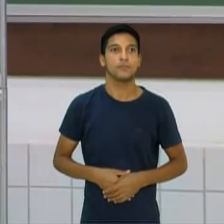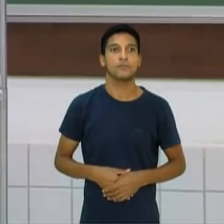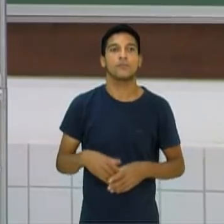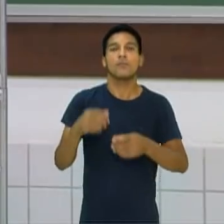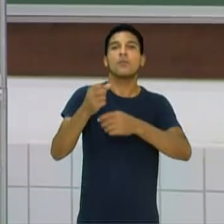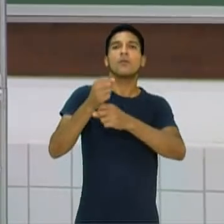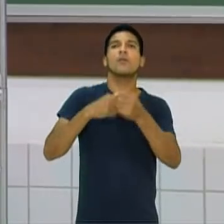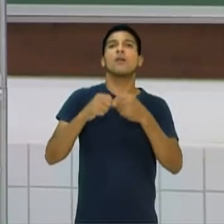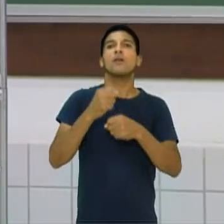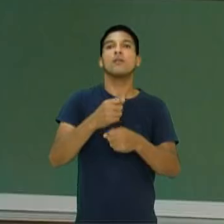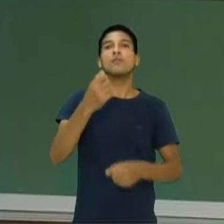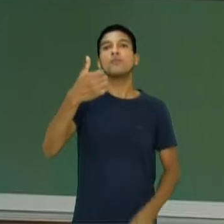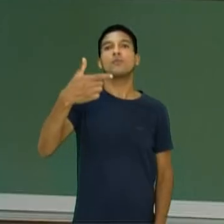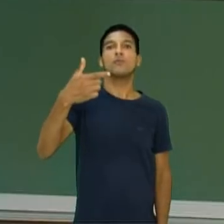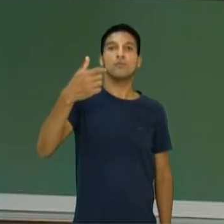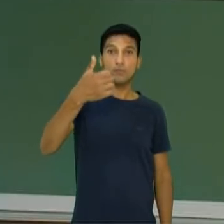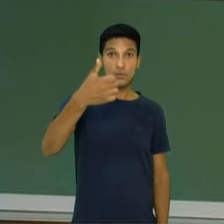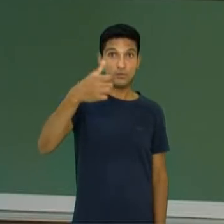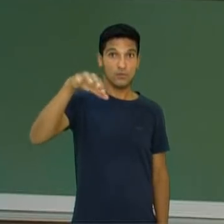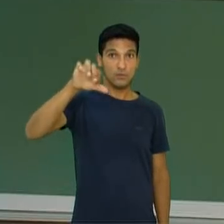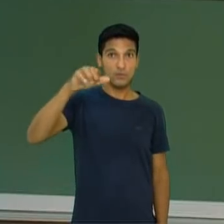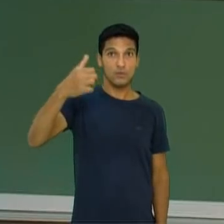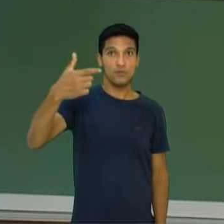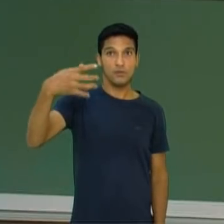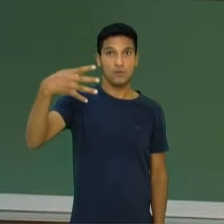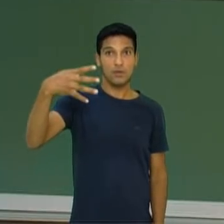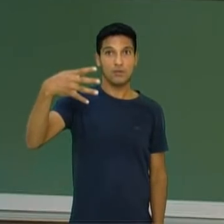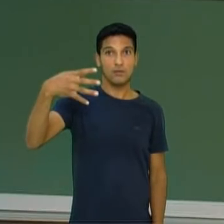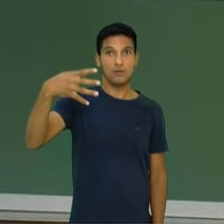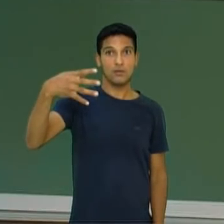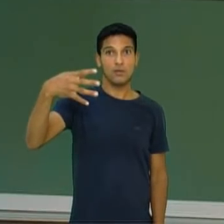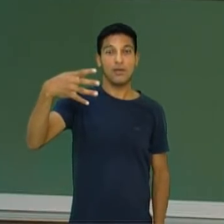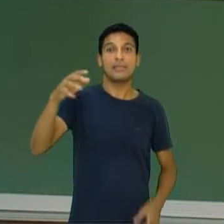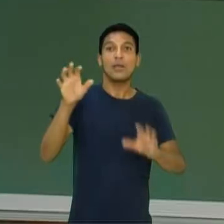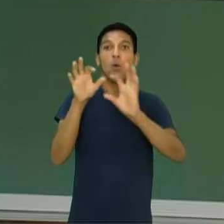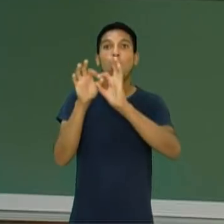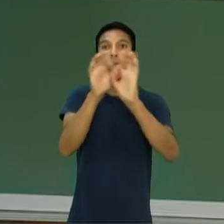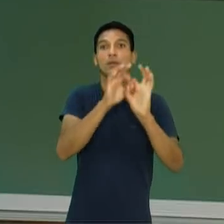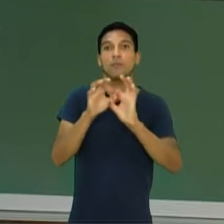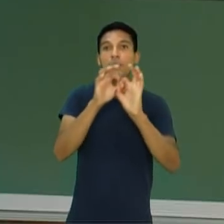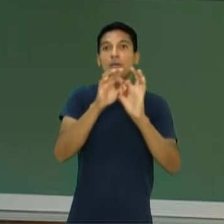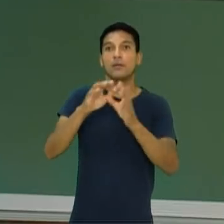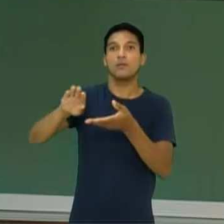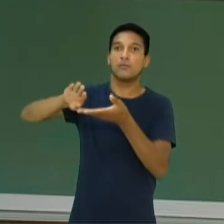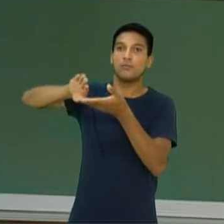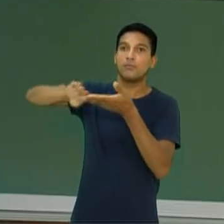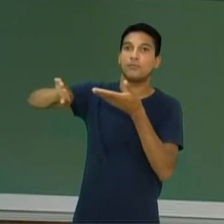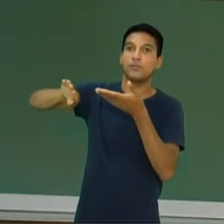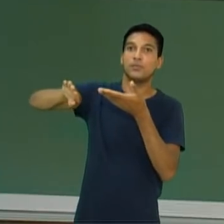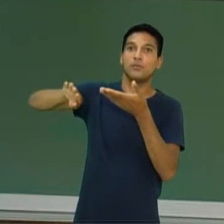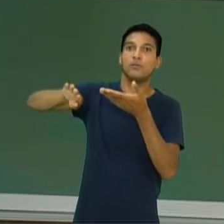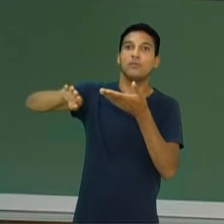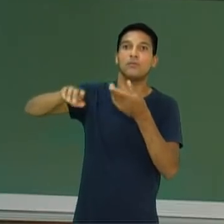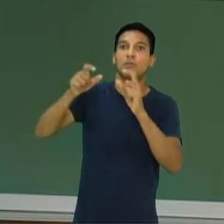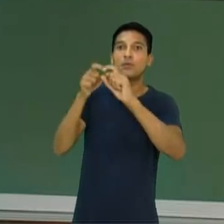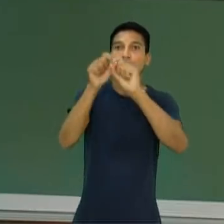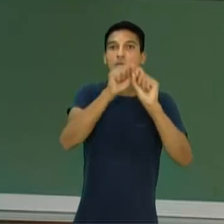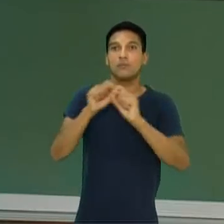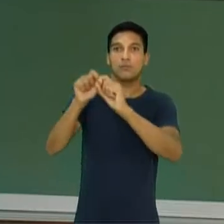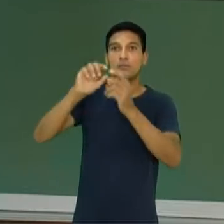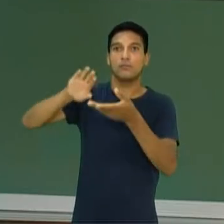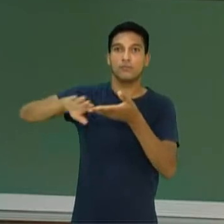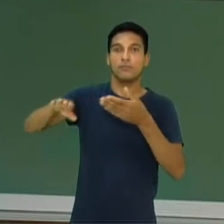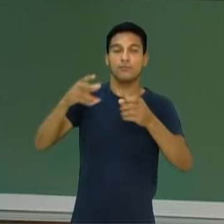1924 e 1968, o tiro com arco ele não esteve no programa. Voltou em 1972 em Munique